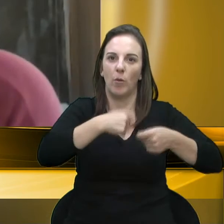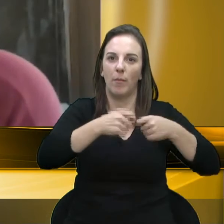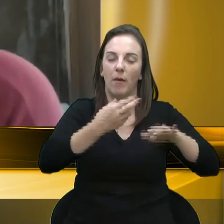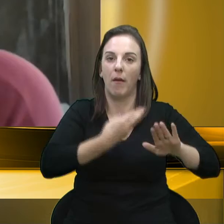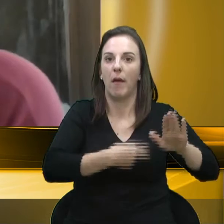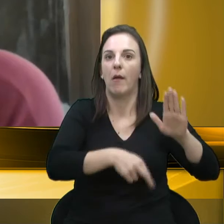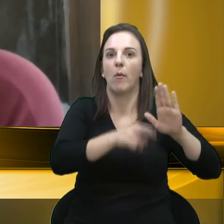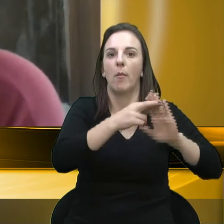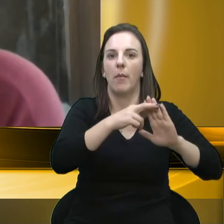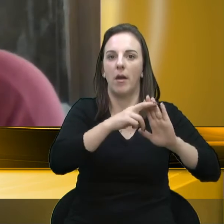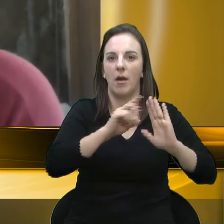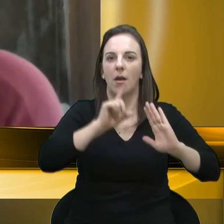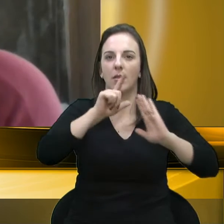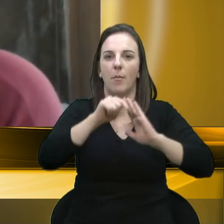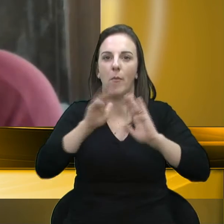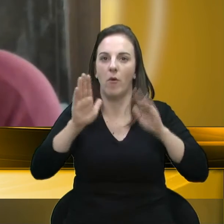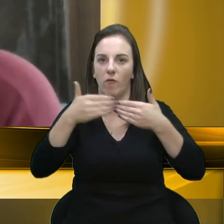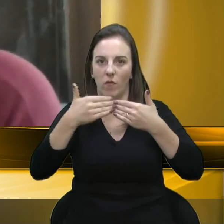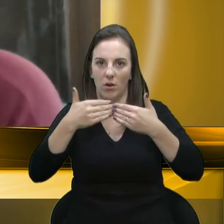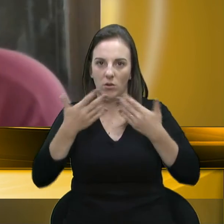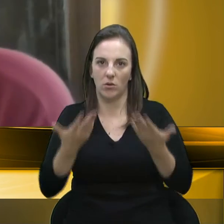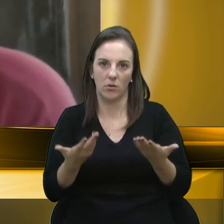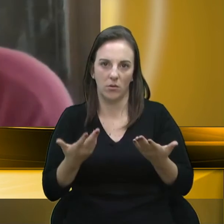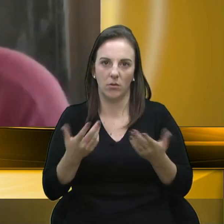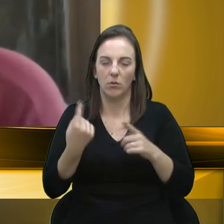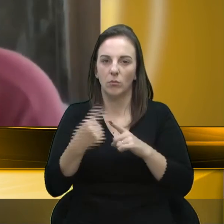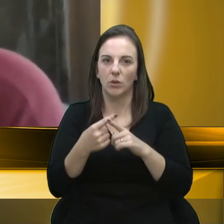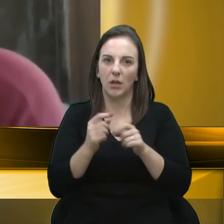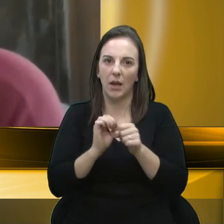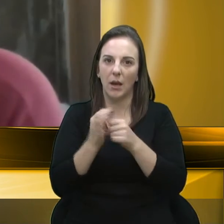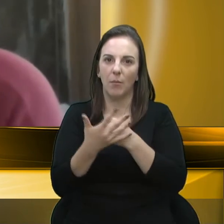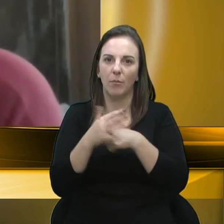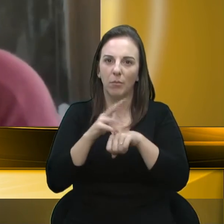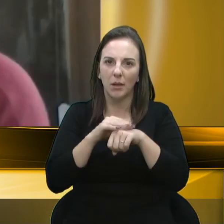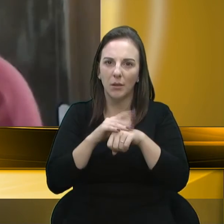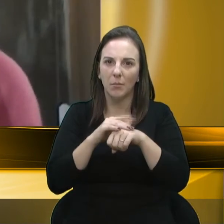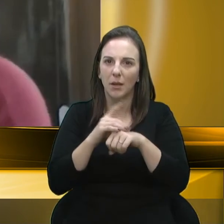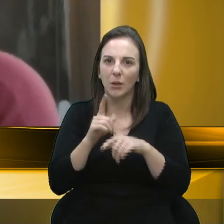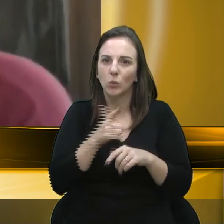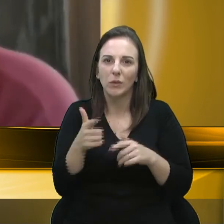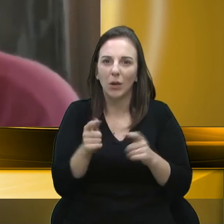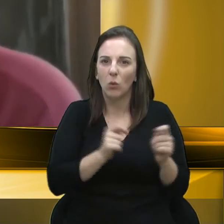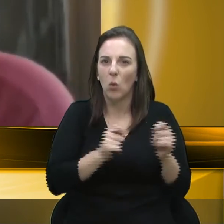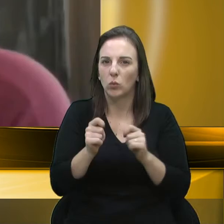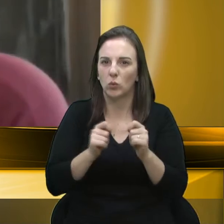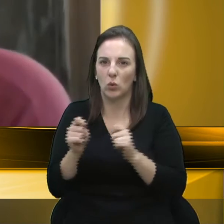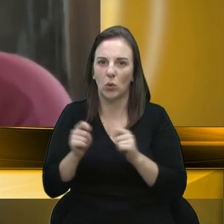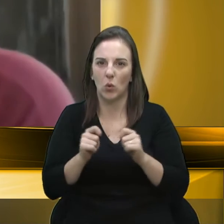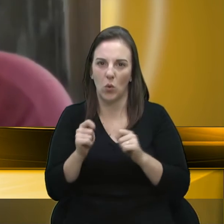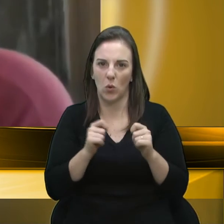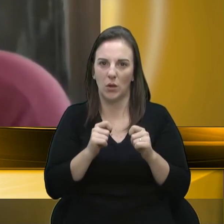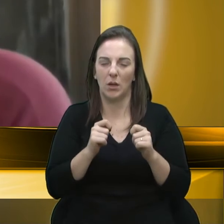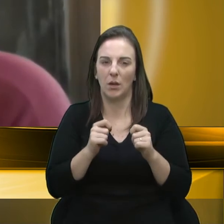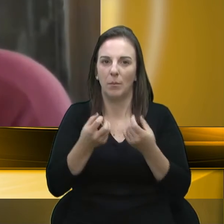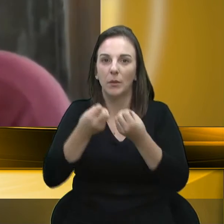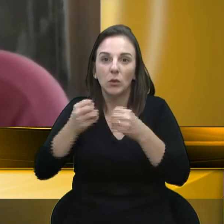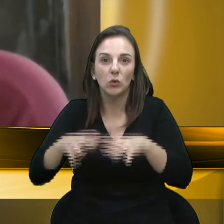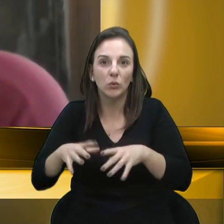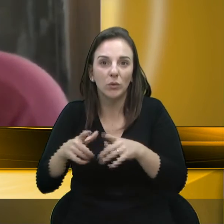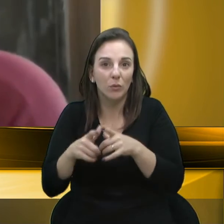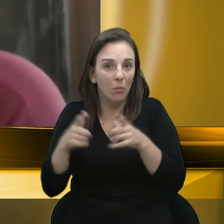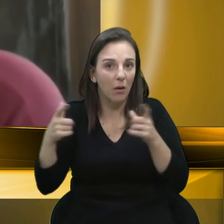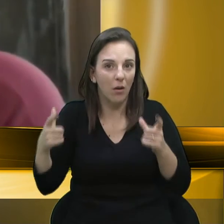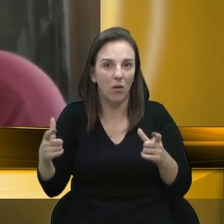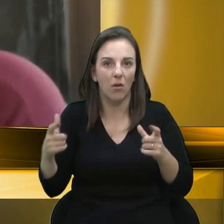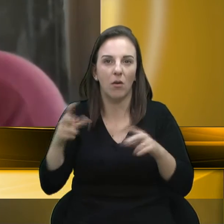epidemia descontrolada. O efeito devastador da pandemia sobre a economia tornou evidente a precariedade